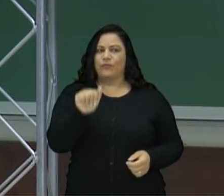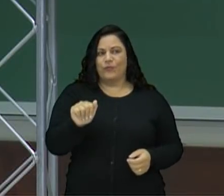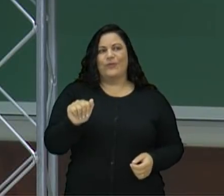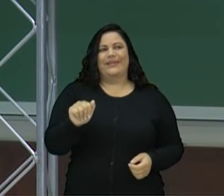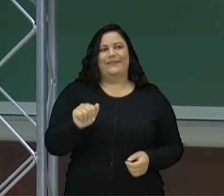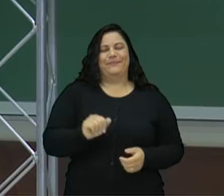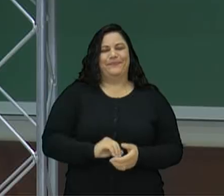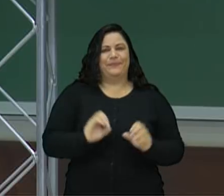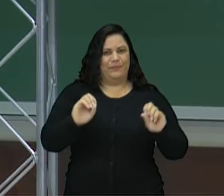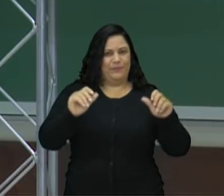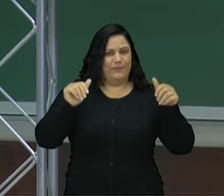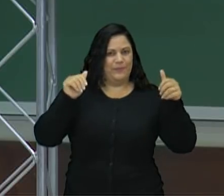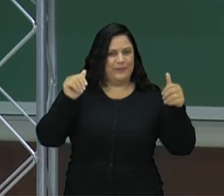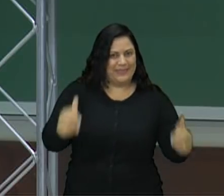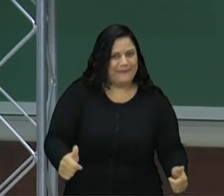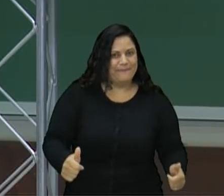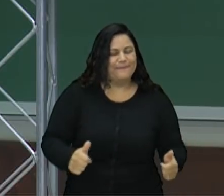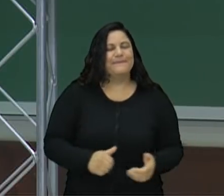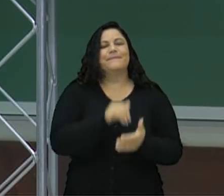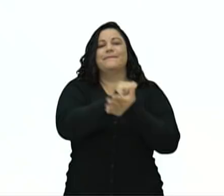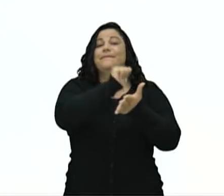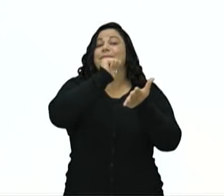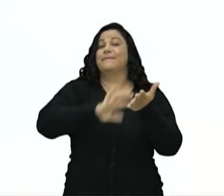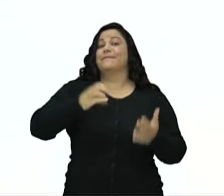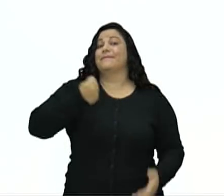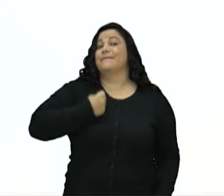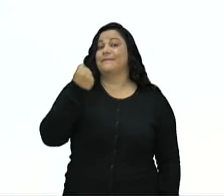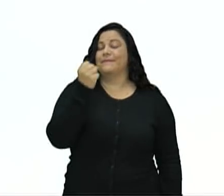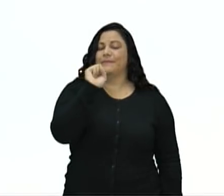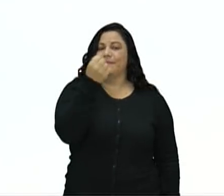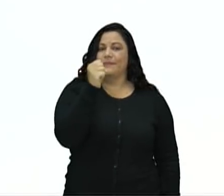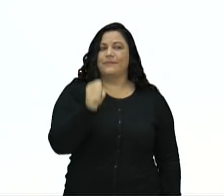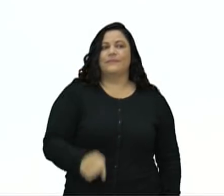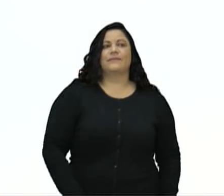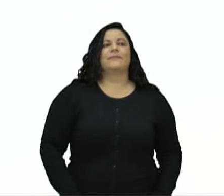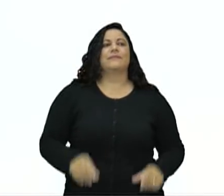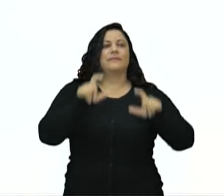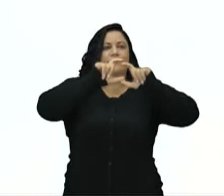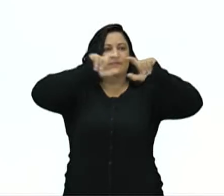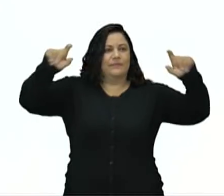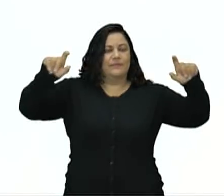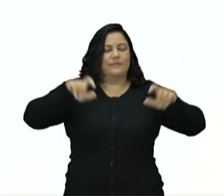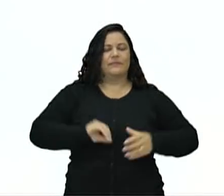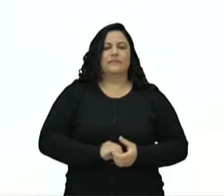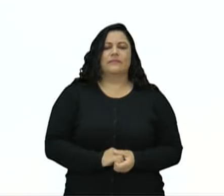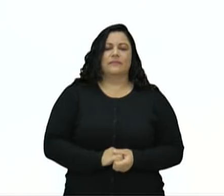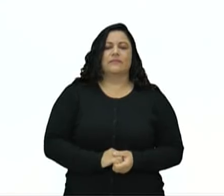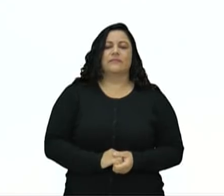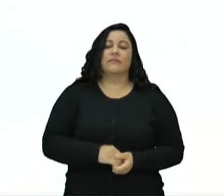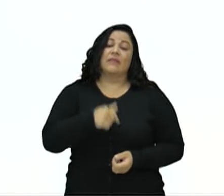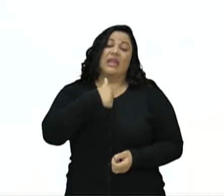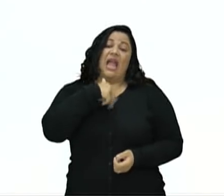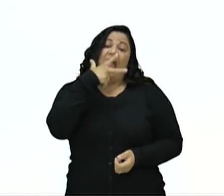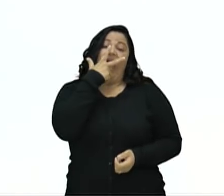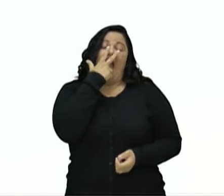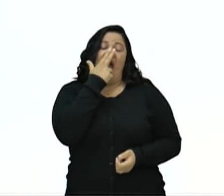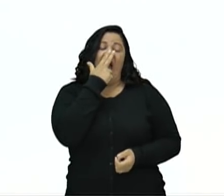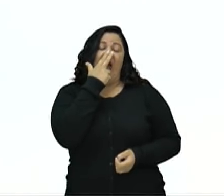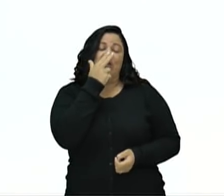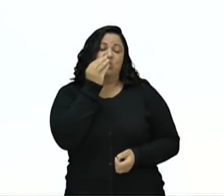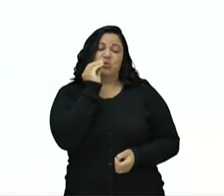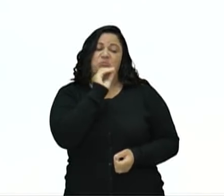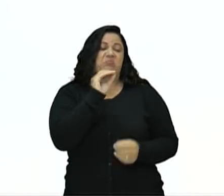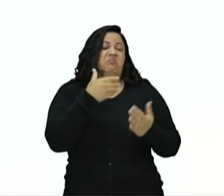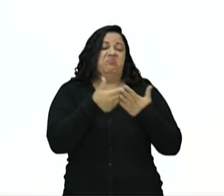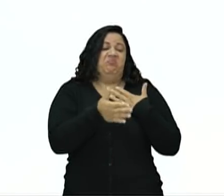certo? Vamos agora para o exercício 8. Vejam lá, na frase: acho desnecessário isso, essa